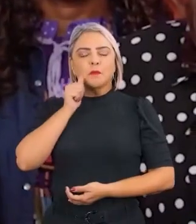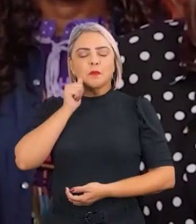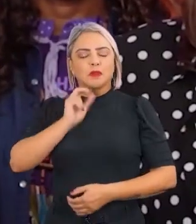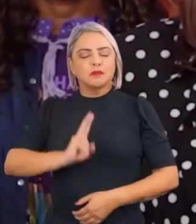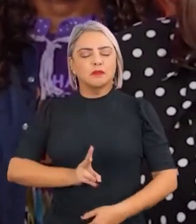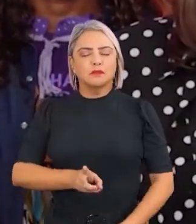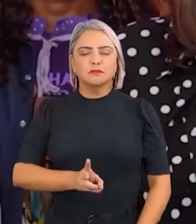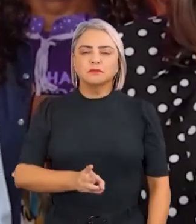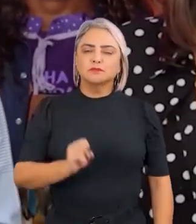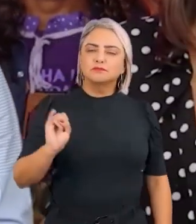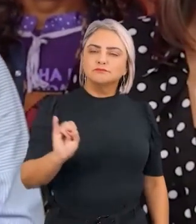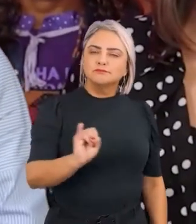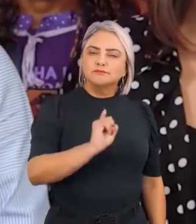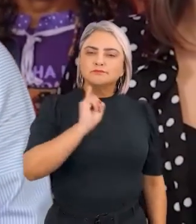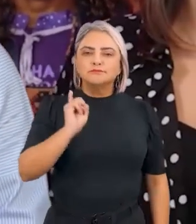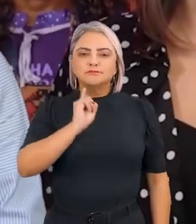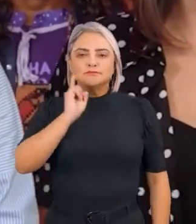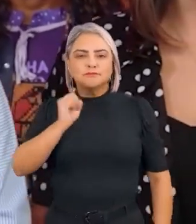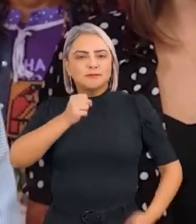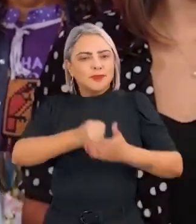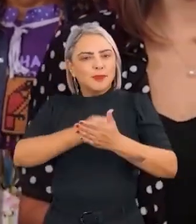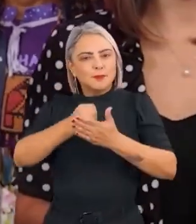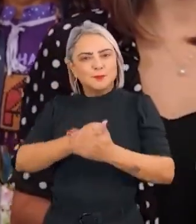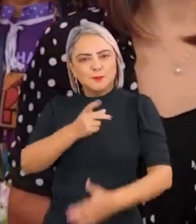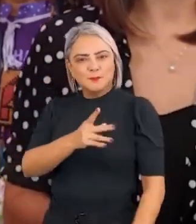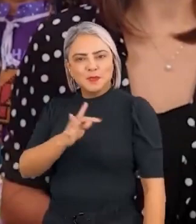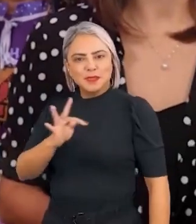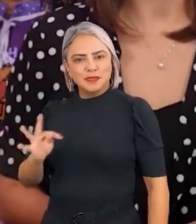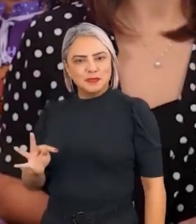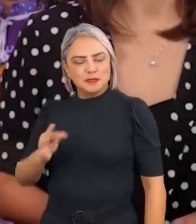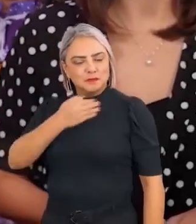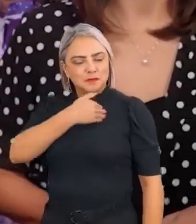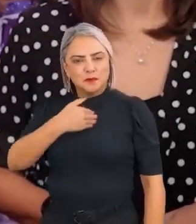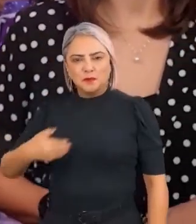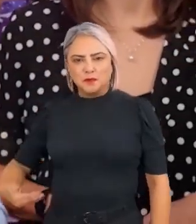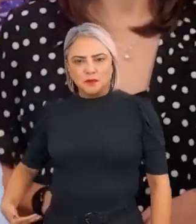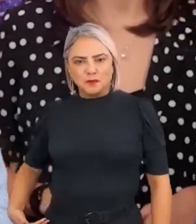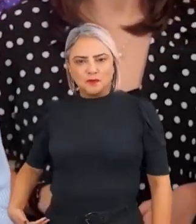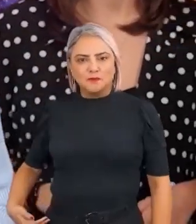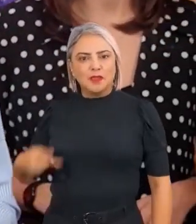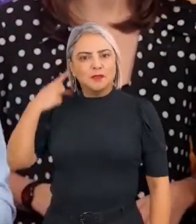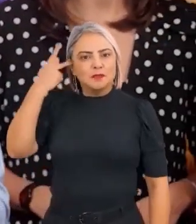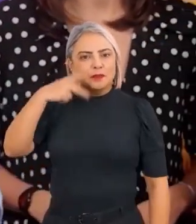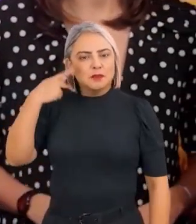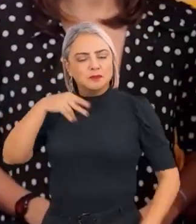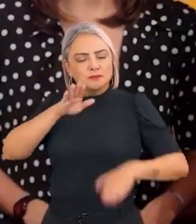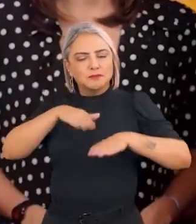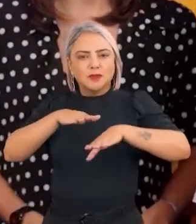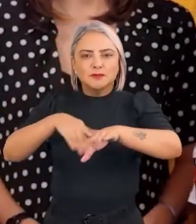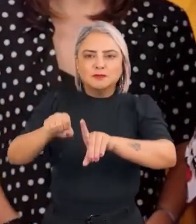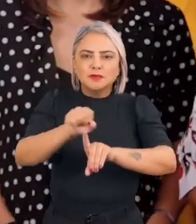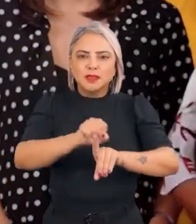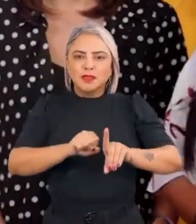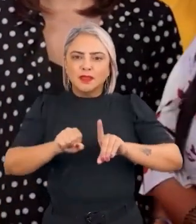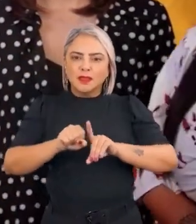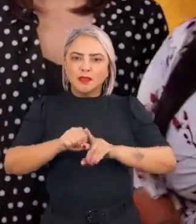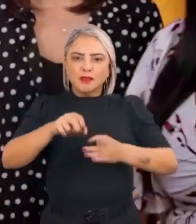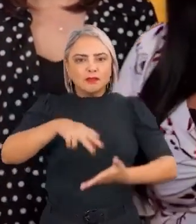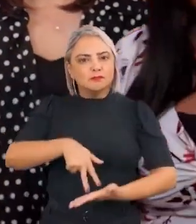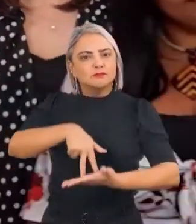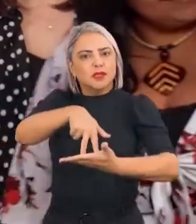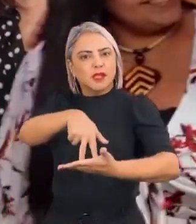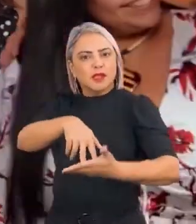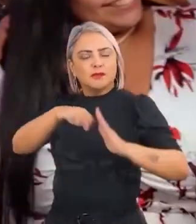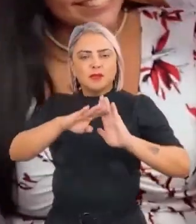A mulher é sempre uma força muito importante nas lutas do PT. Seja em governos, no parlamento, nos movimentos sociais ou na linha